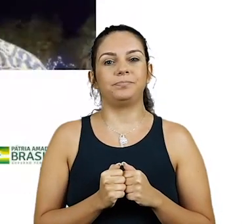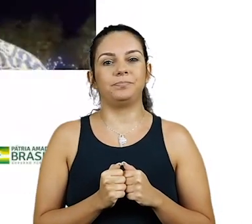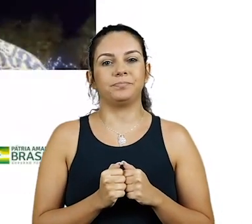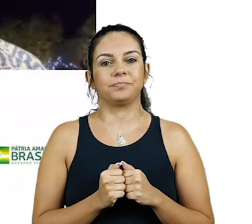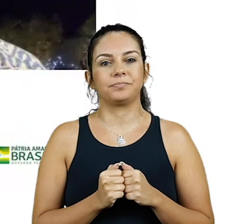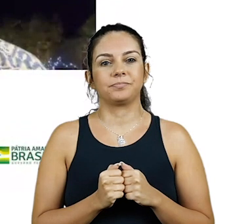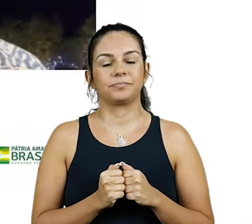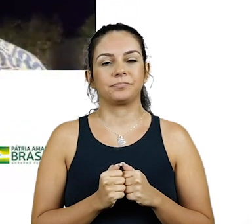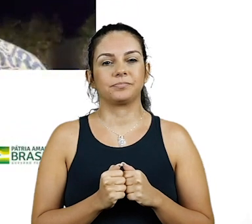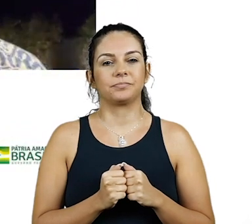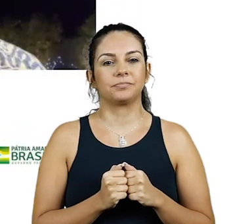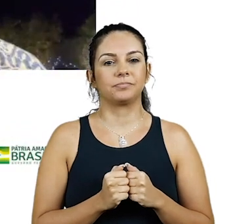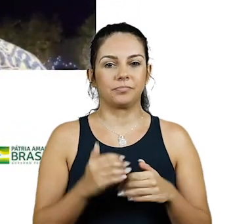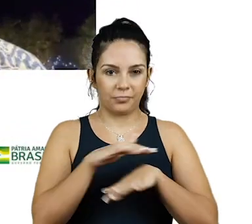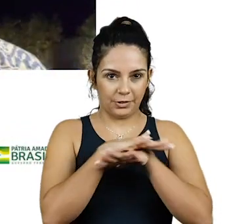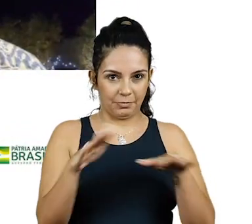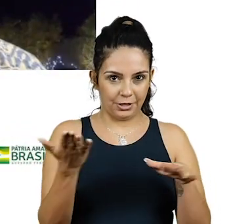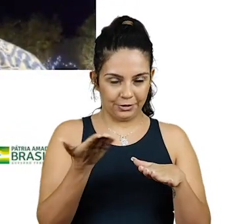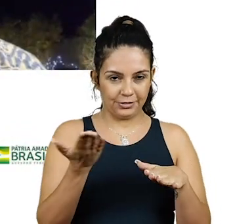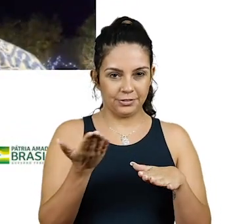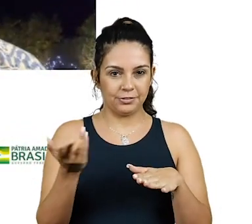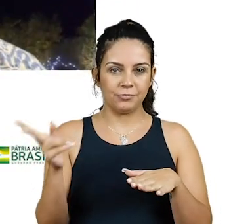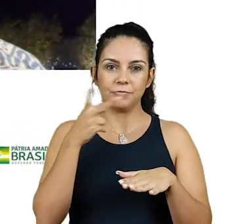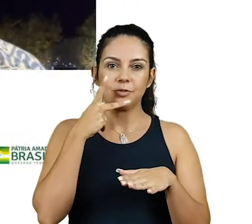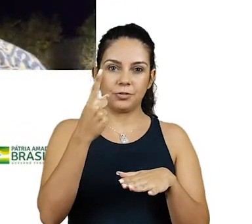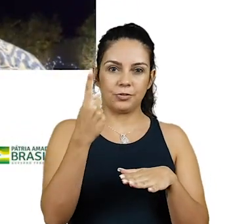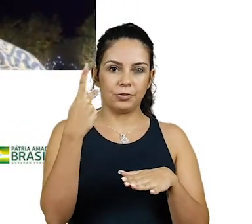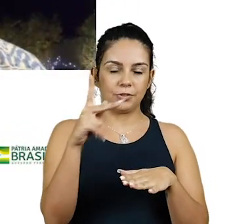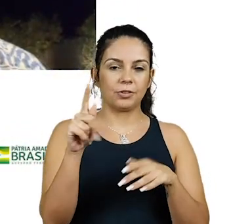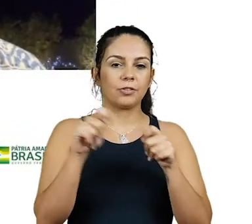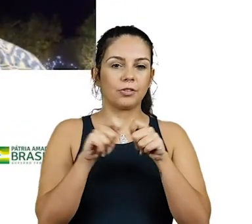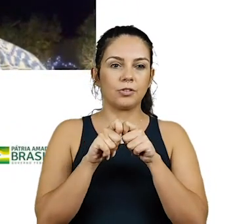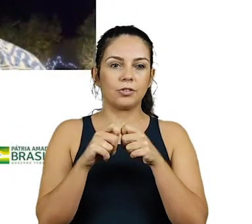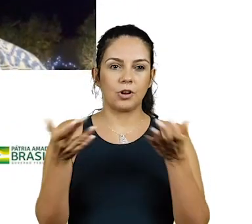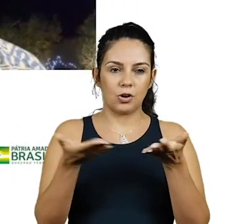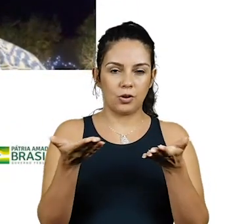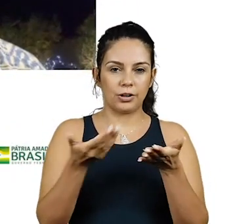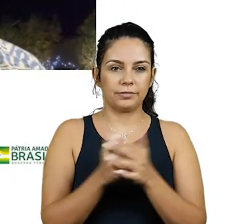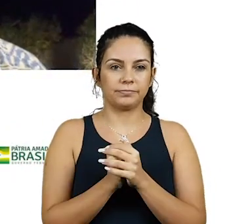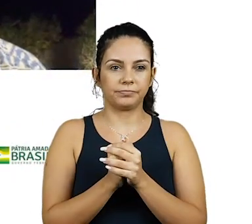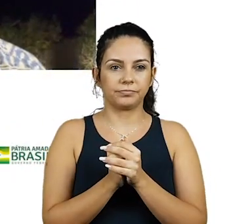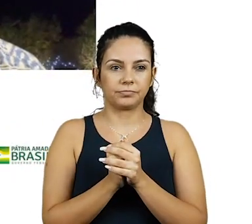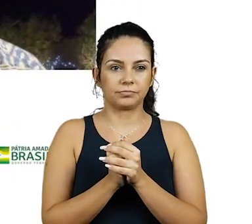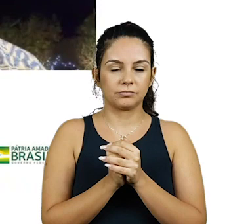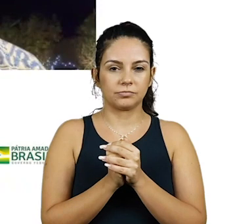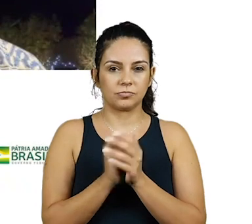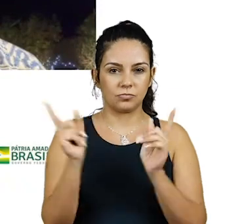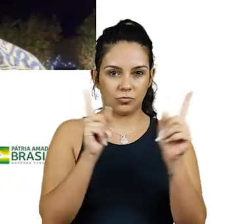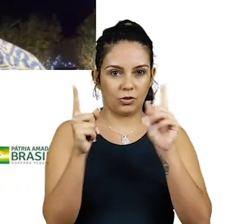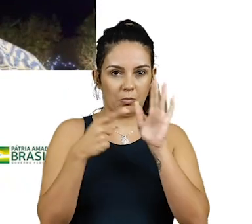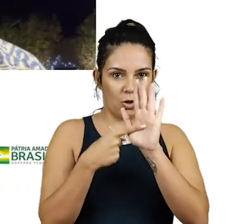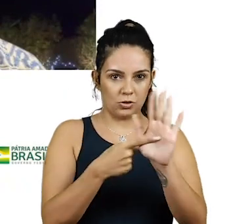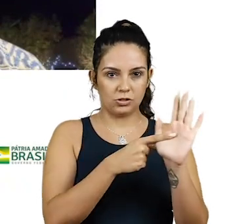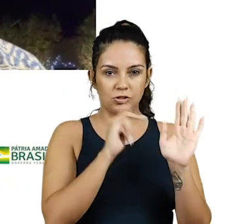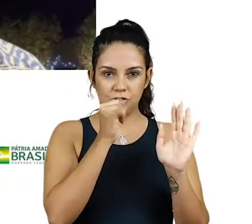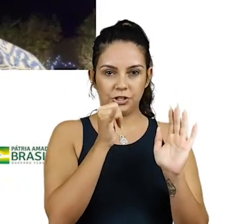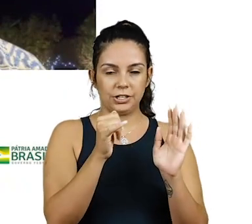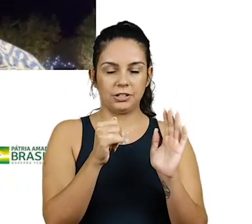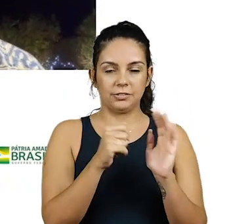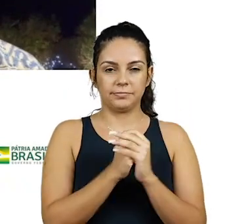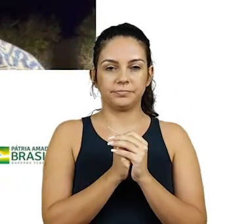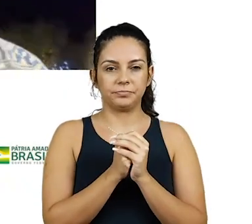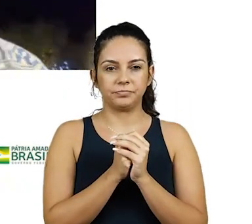então, Zeca, para encerrar, dá um panorama do que você está fazendo atualmente aí. Dá para dar alguma brecha, alguma dica para a